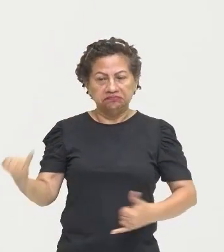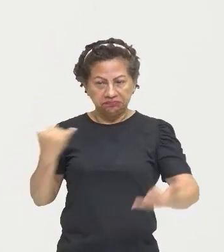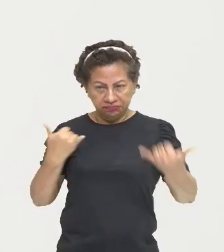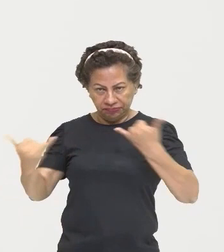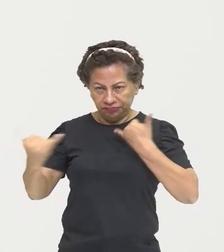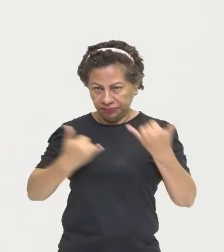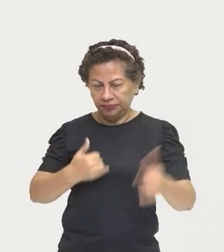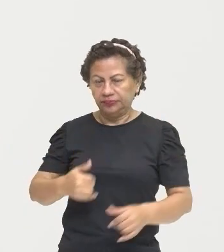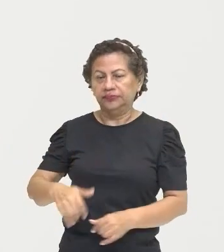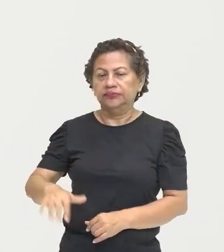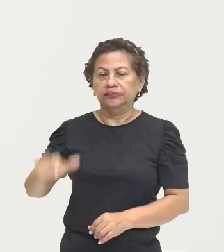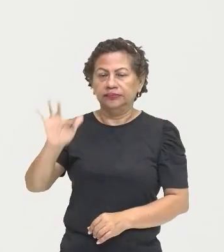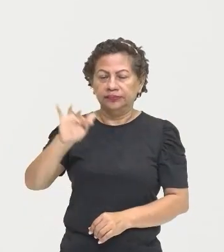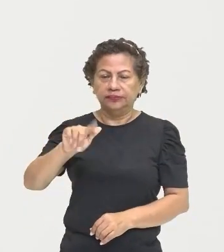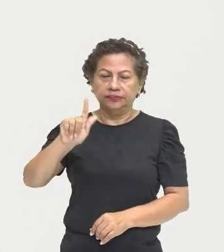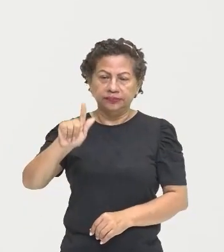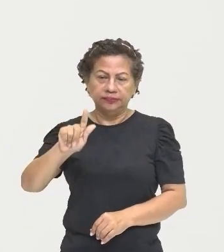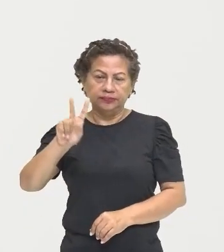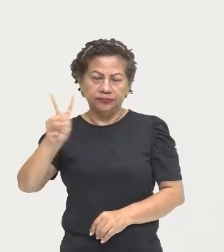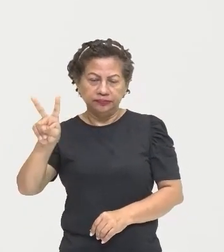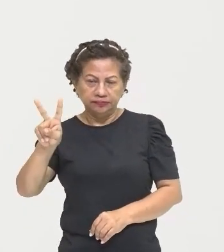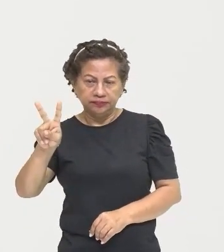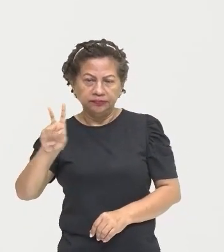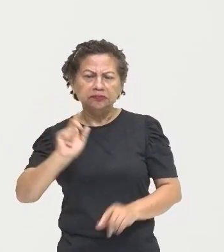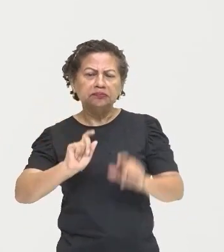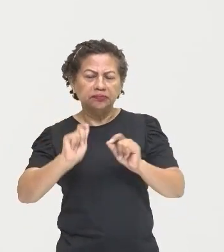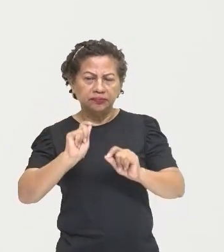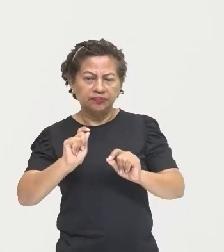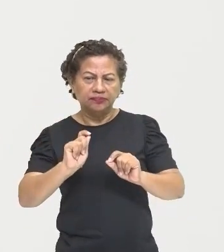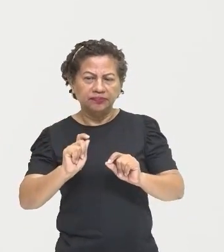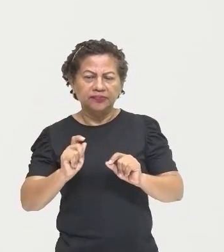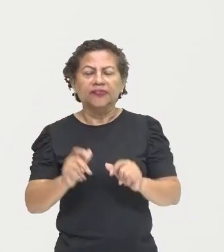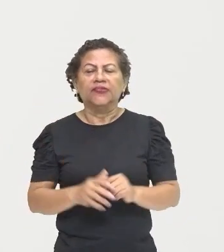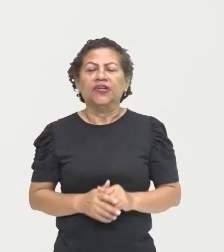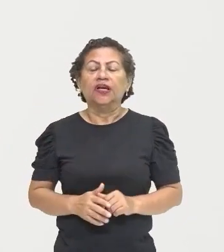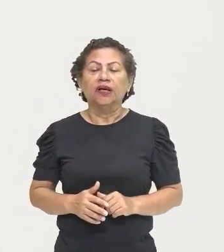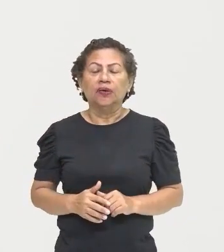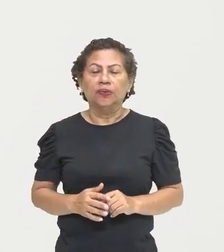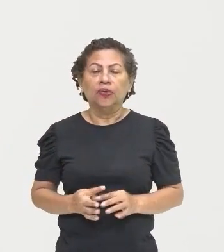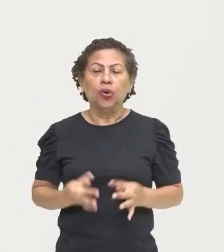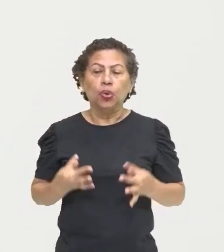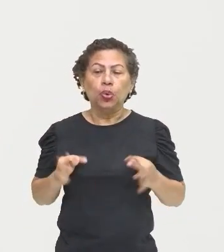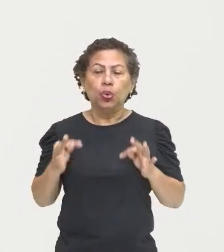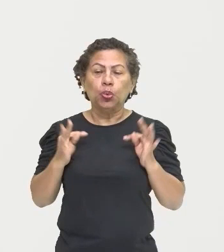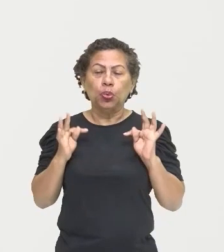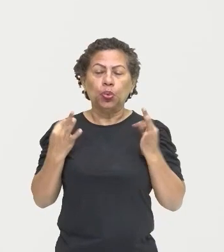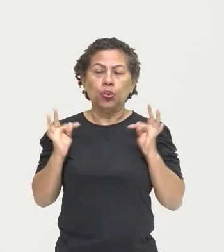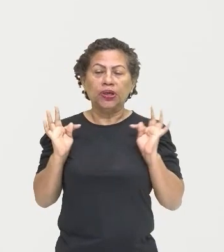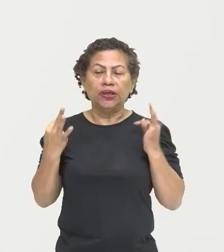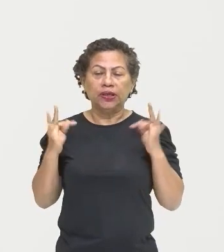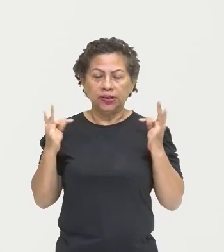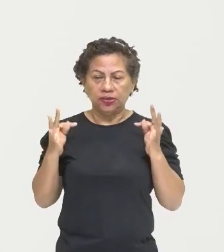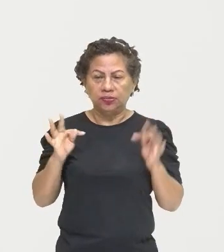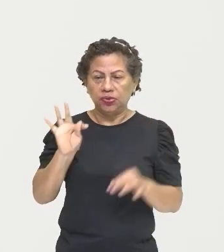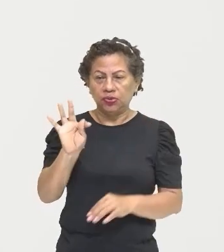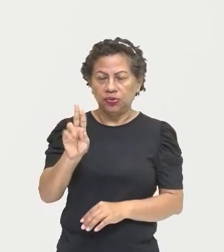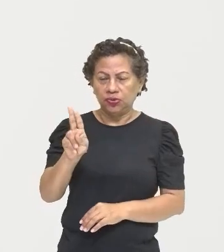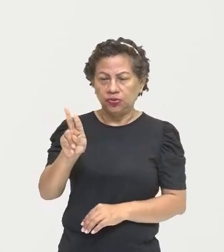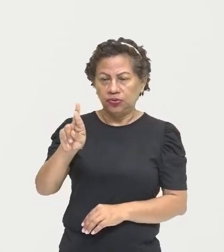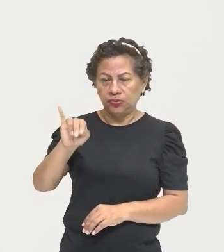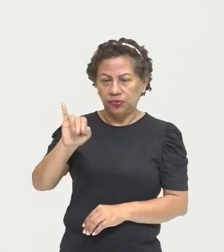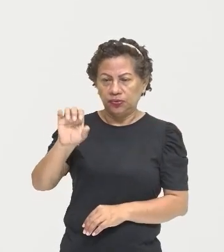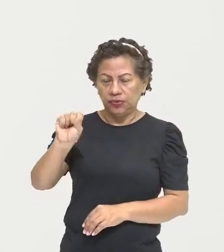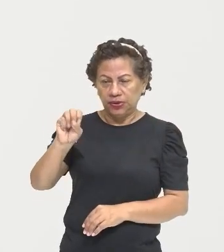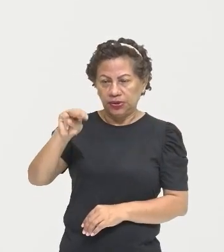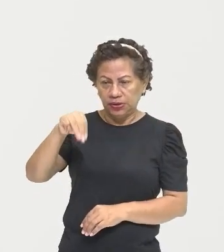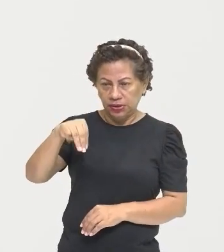que mais cresce, é o ecoturismo, que é aquele turismo voltado à apreciação, vamos